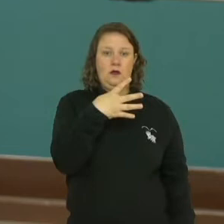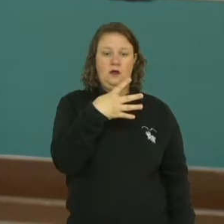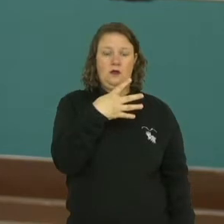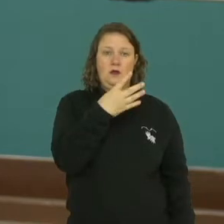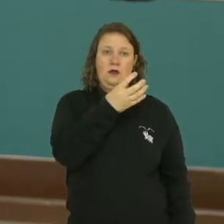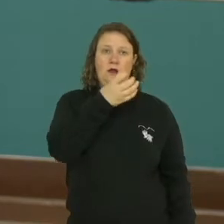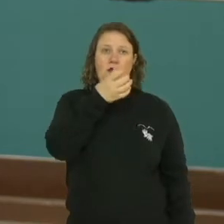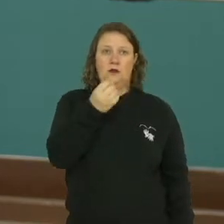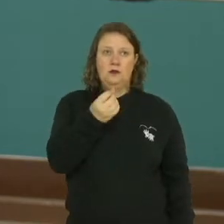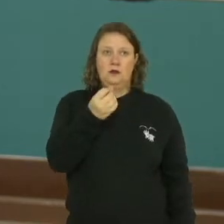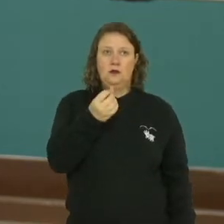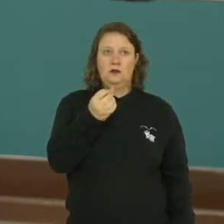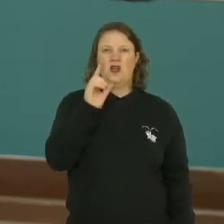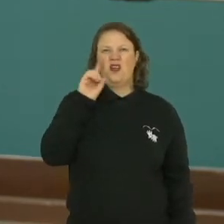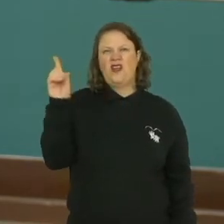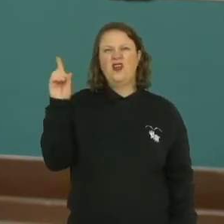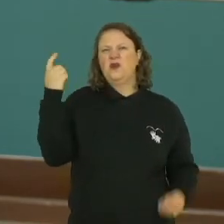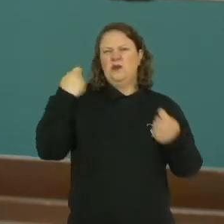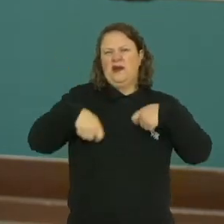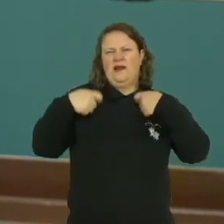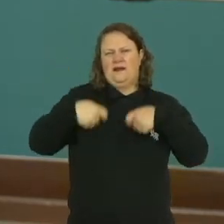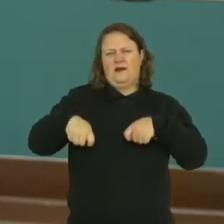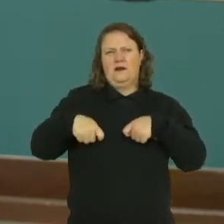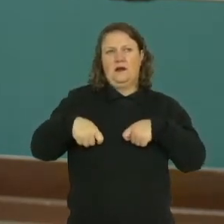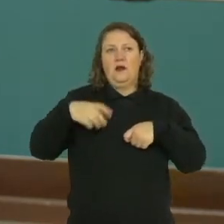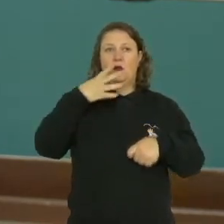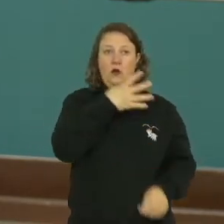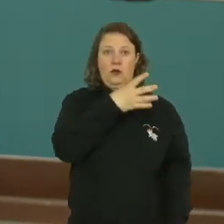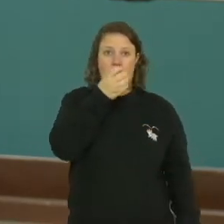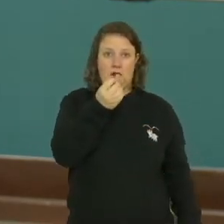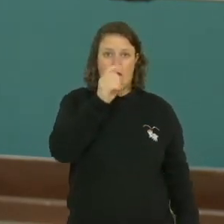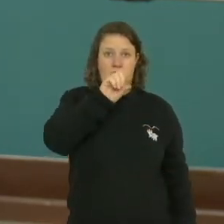esse pedacinho aqui ele não tem. A gente está pagando